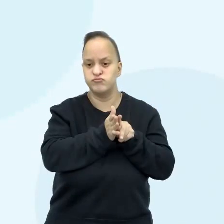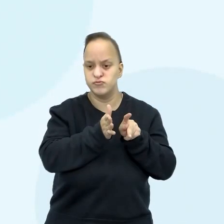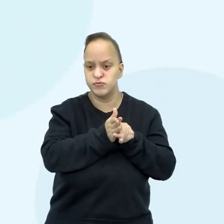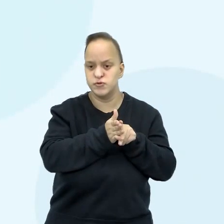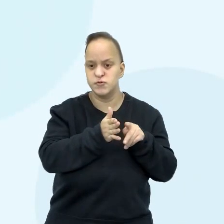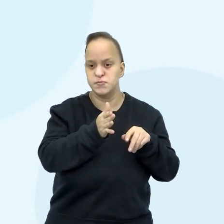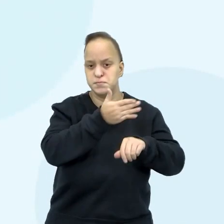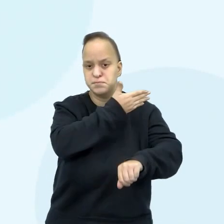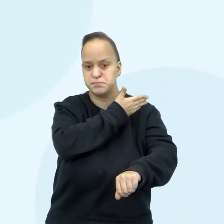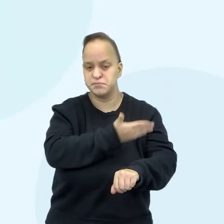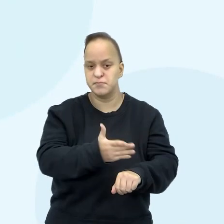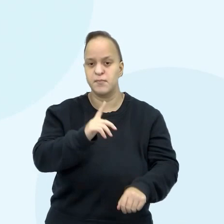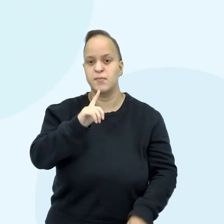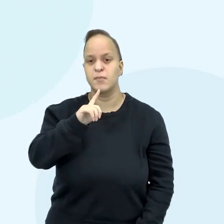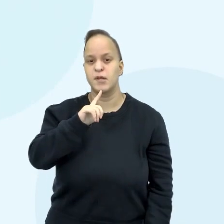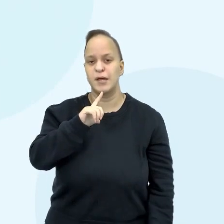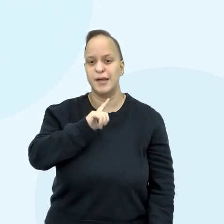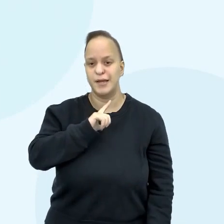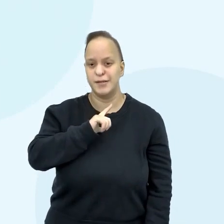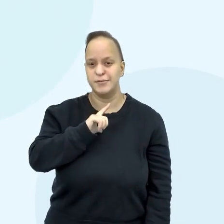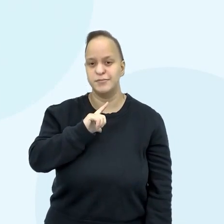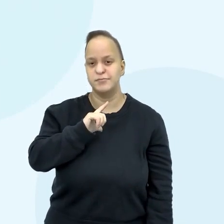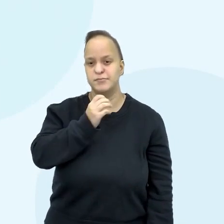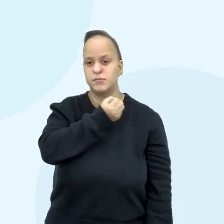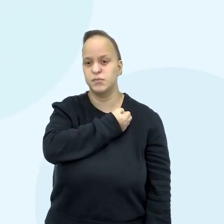resolução CNE-CP número 1, de